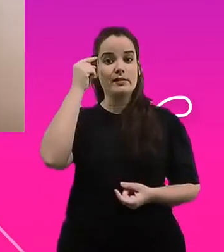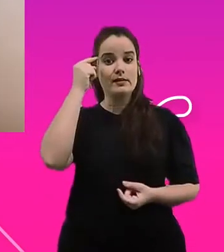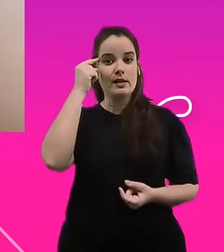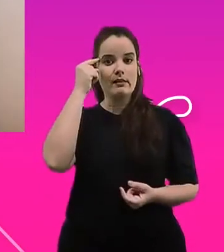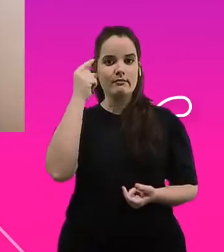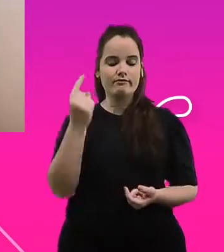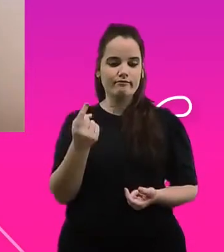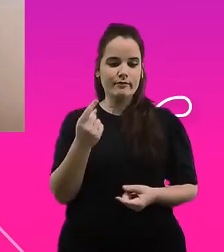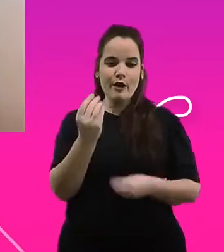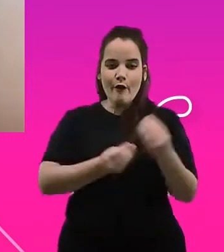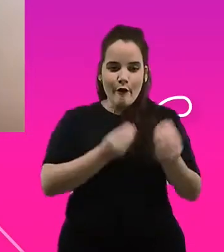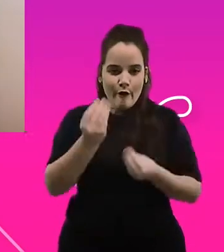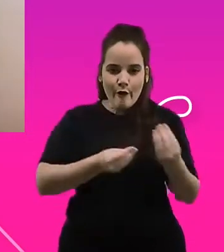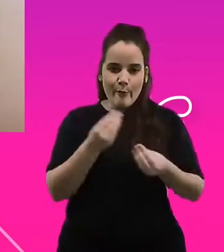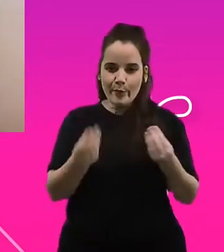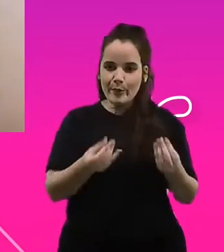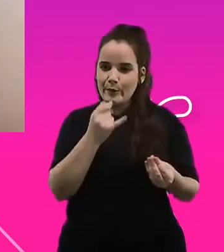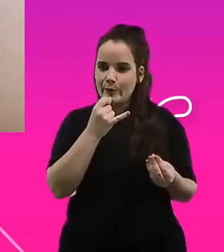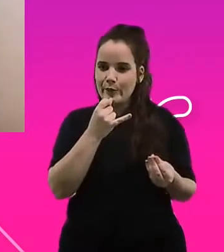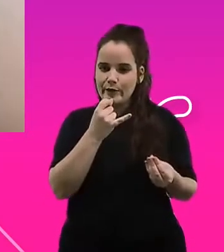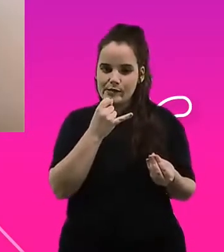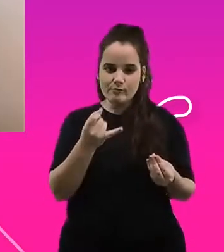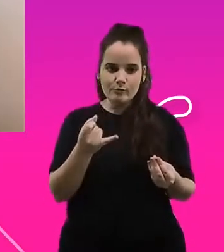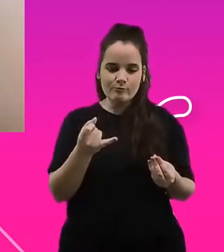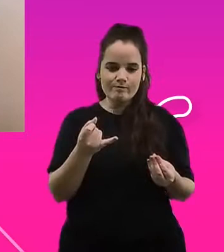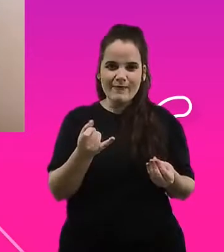eu ia encontrar o ponto disso.